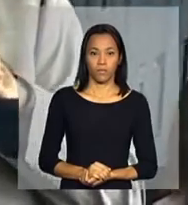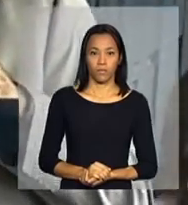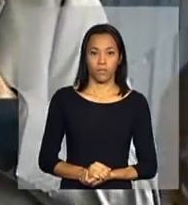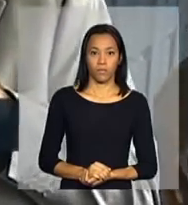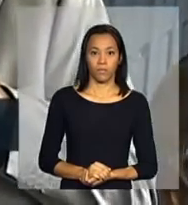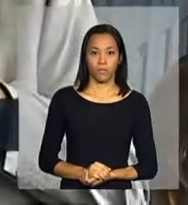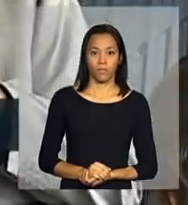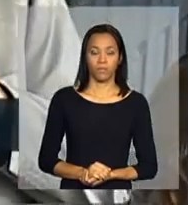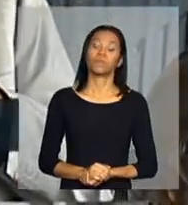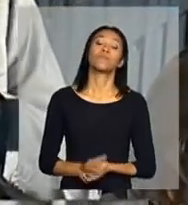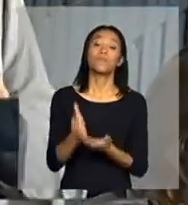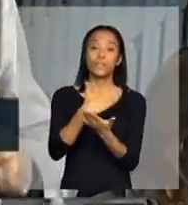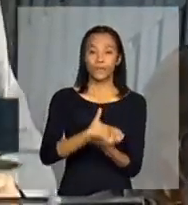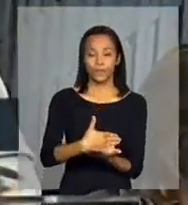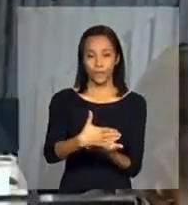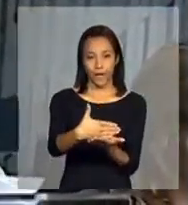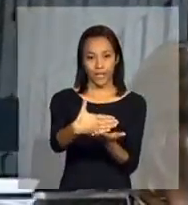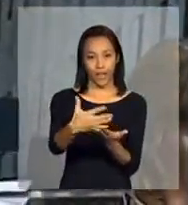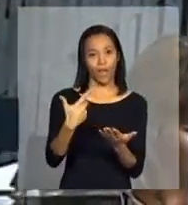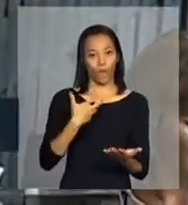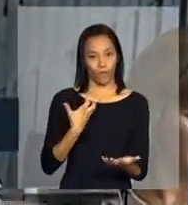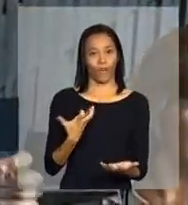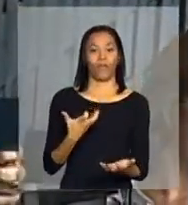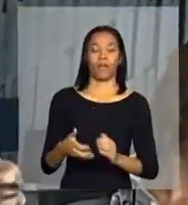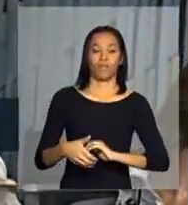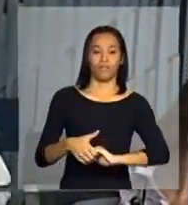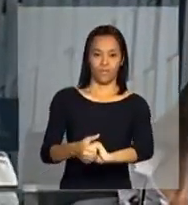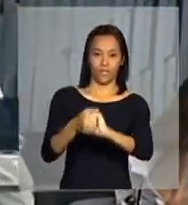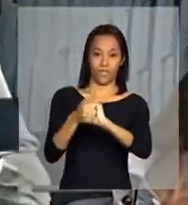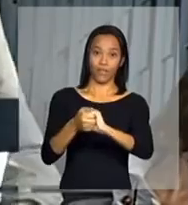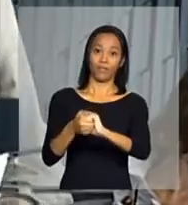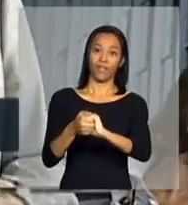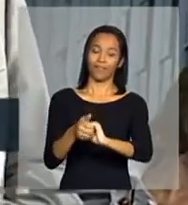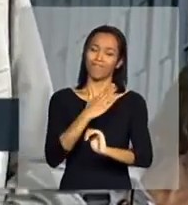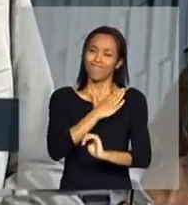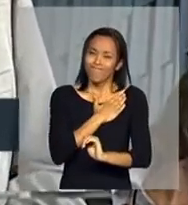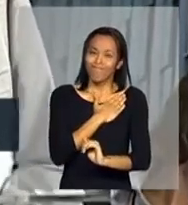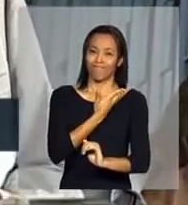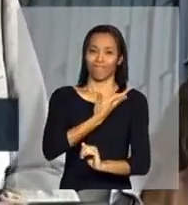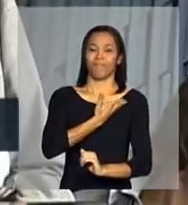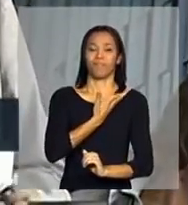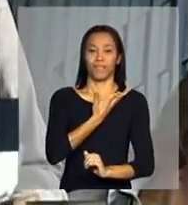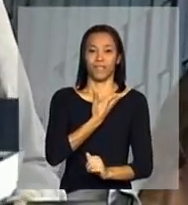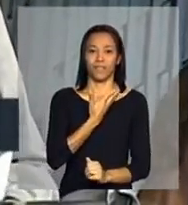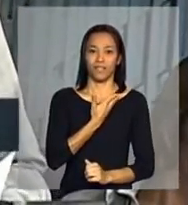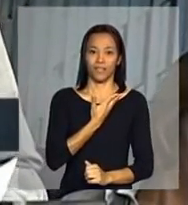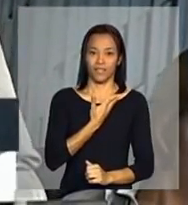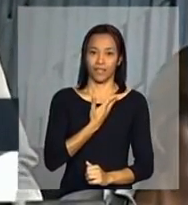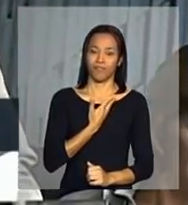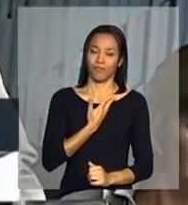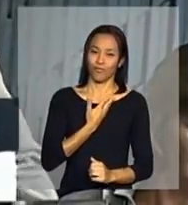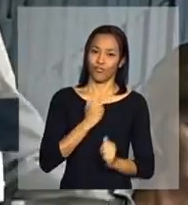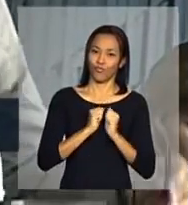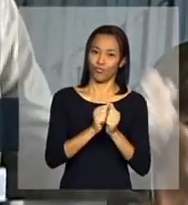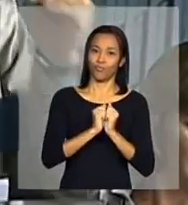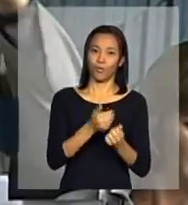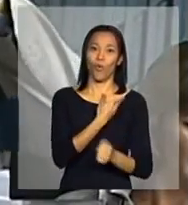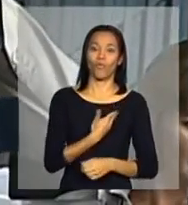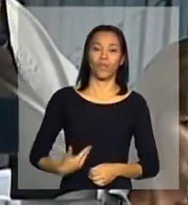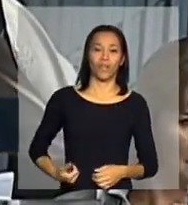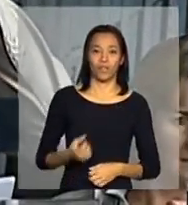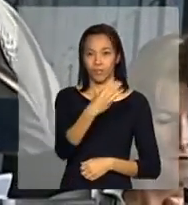De início, eu quero saudar minha querida amiga, companheira de governo,